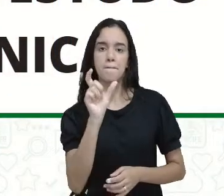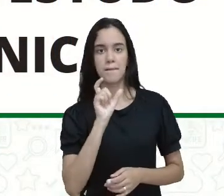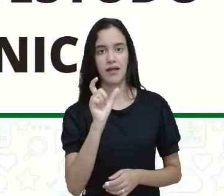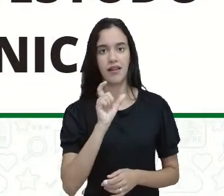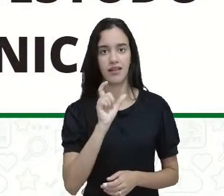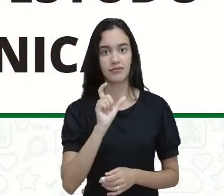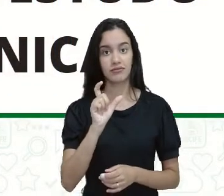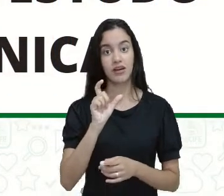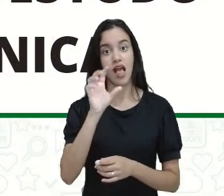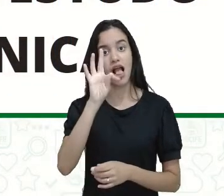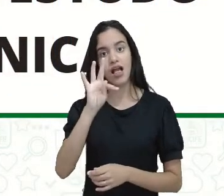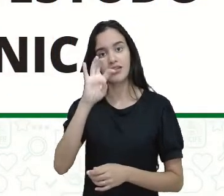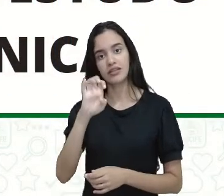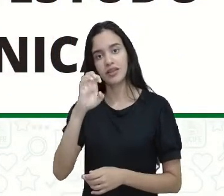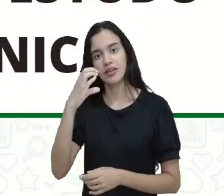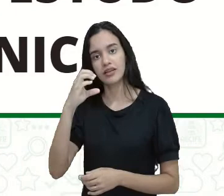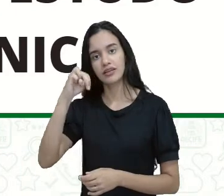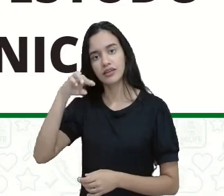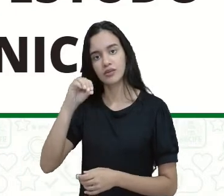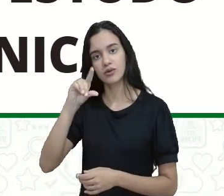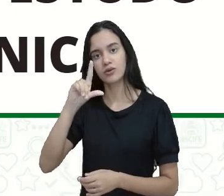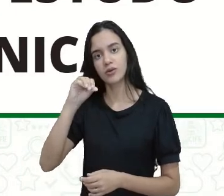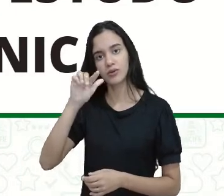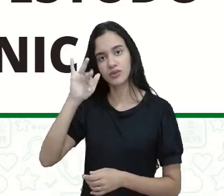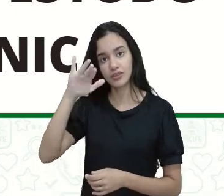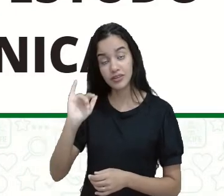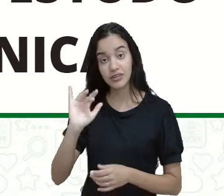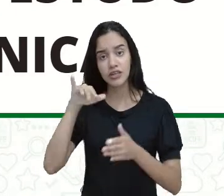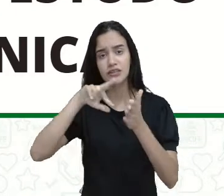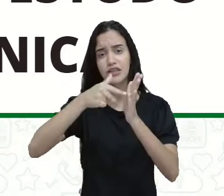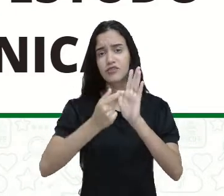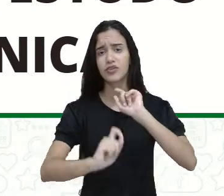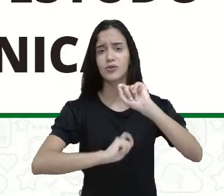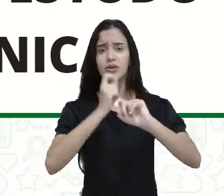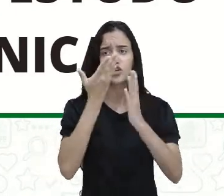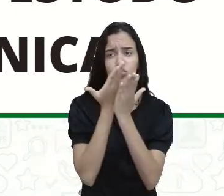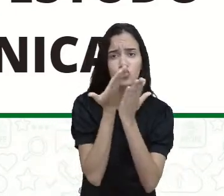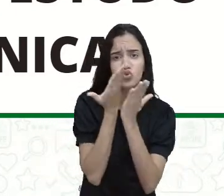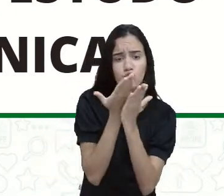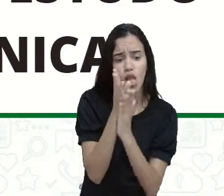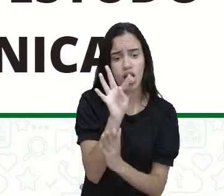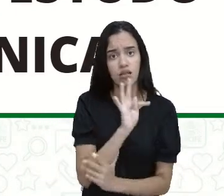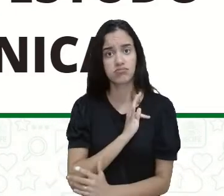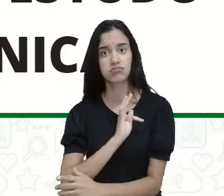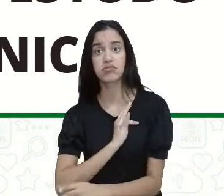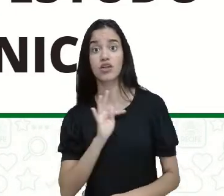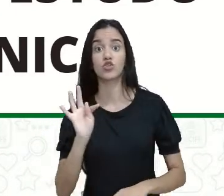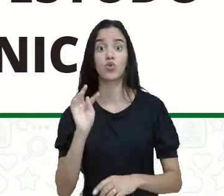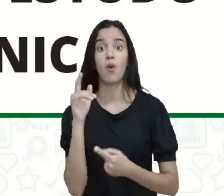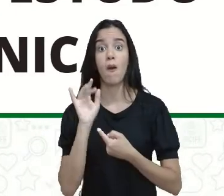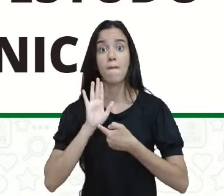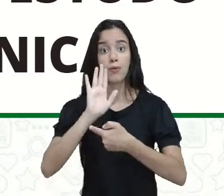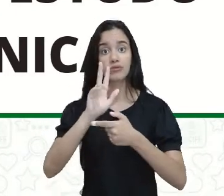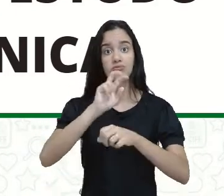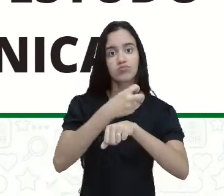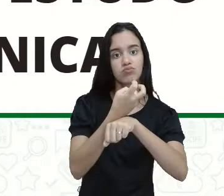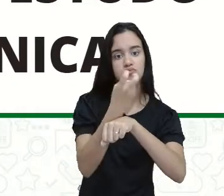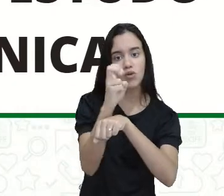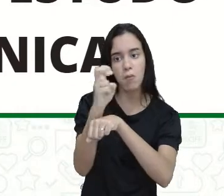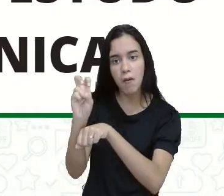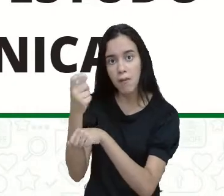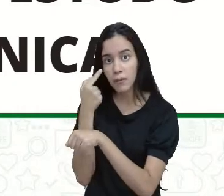tecnologia significa estudo da técnica. E na tela aí eu estou mostrando esse robozinho, porque muitas vezes a gente pensa